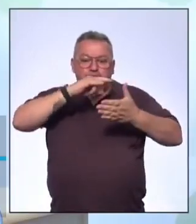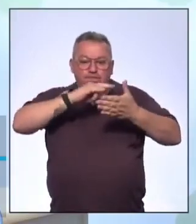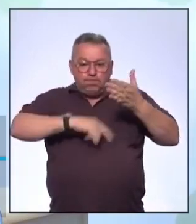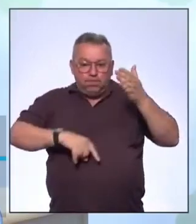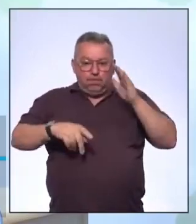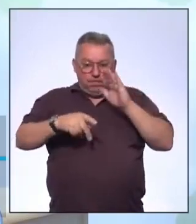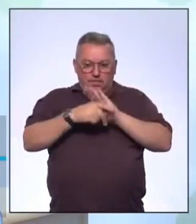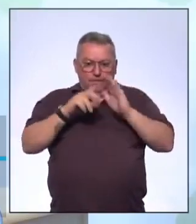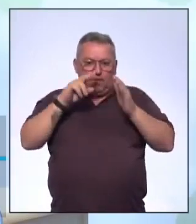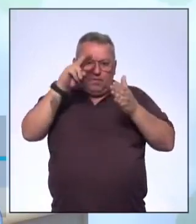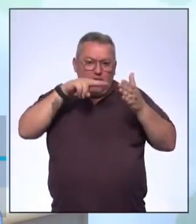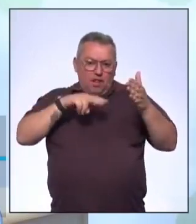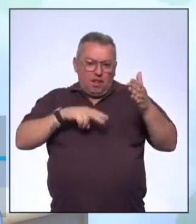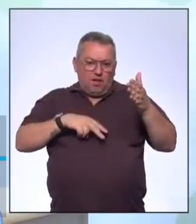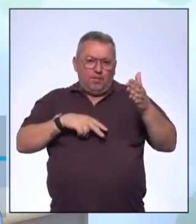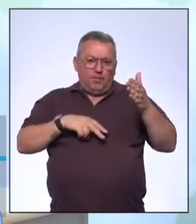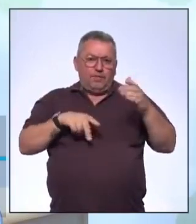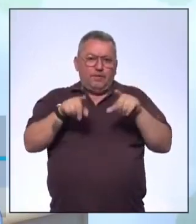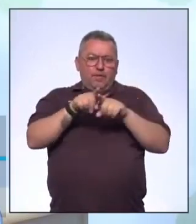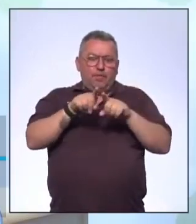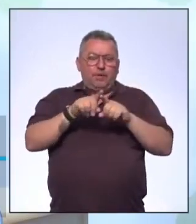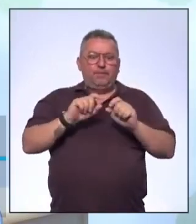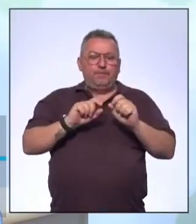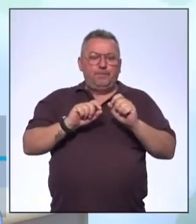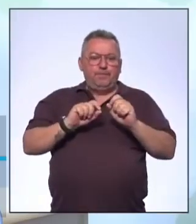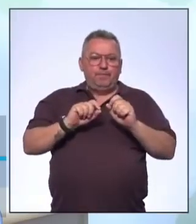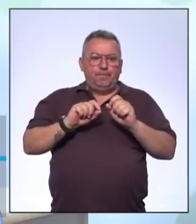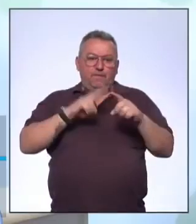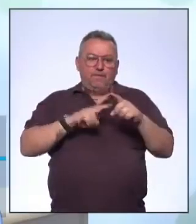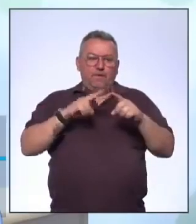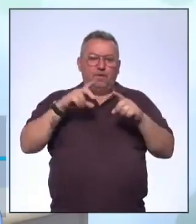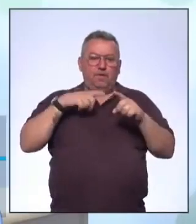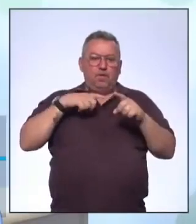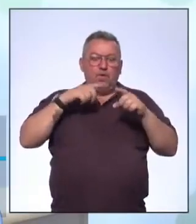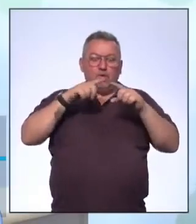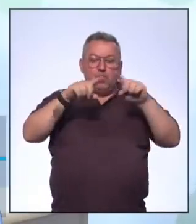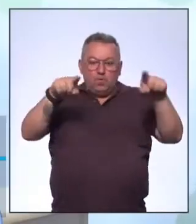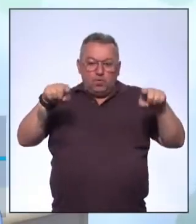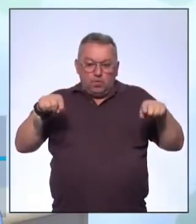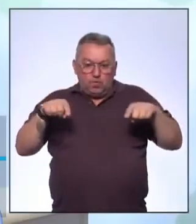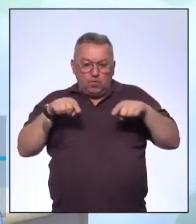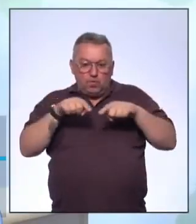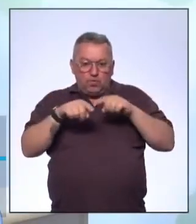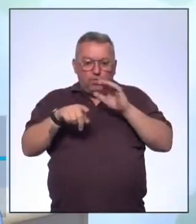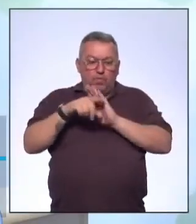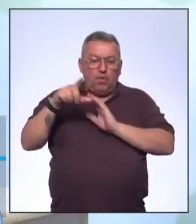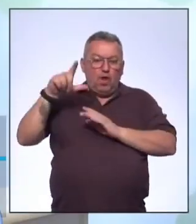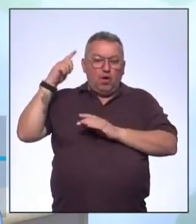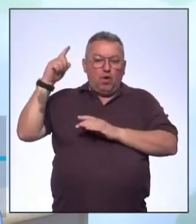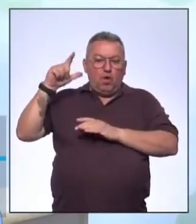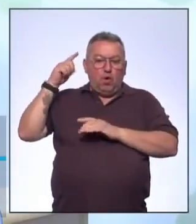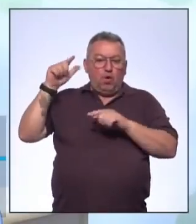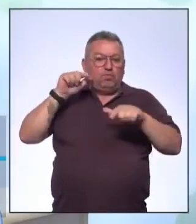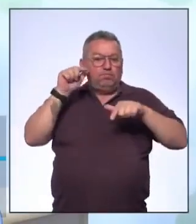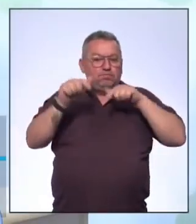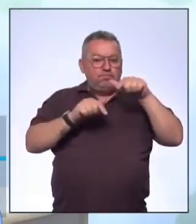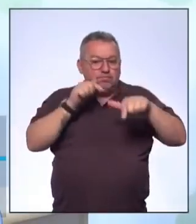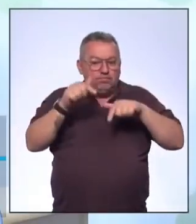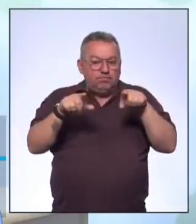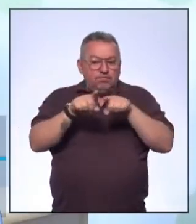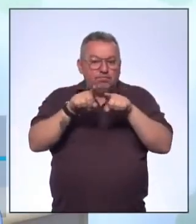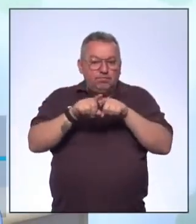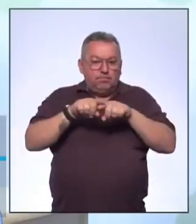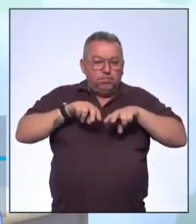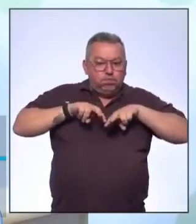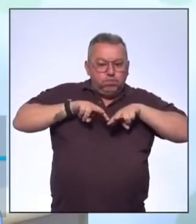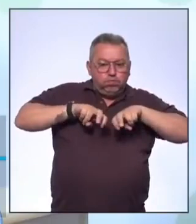conforme nós já lemos, que, do ponto de vista da lógica do trabalho, da